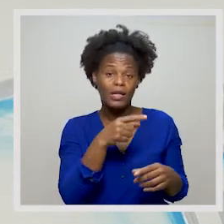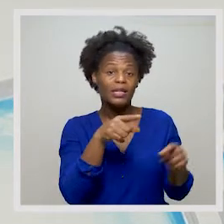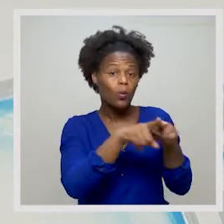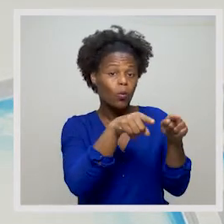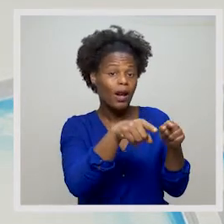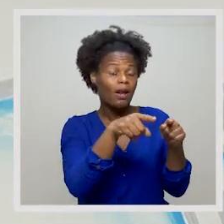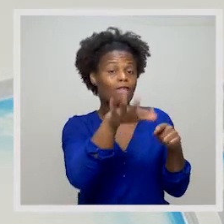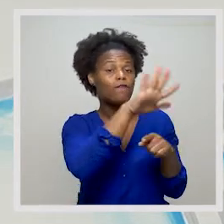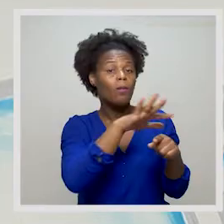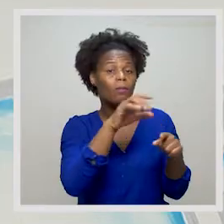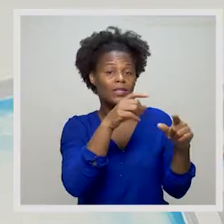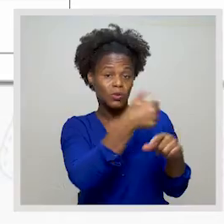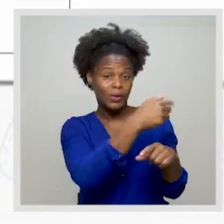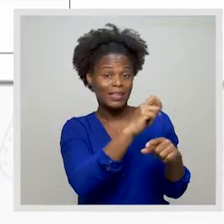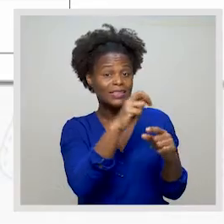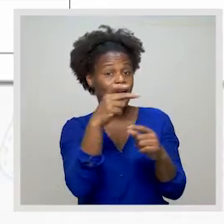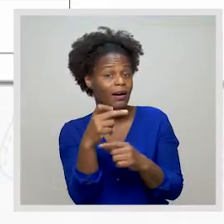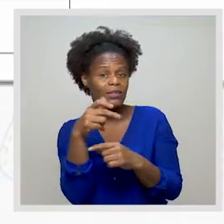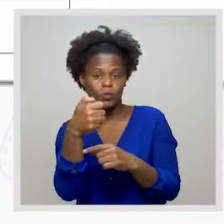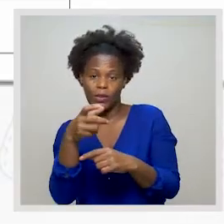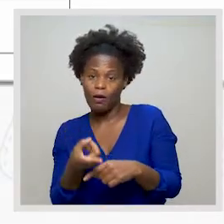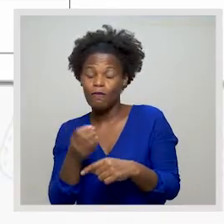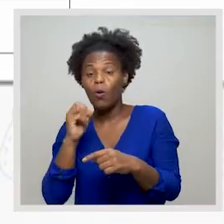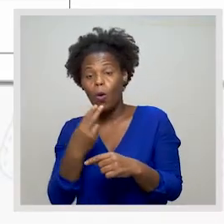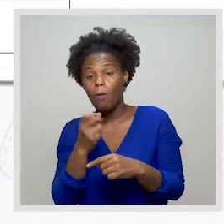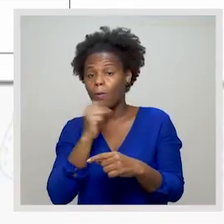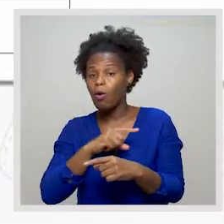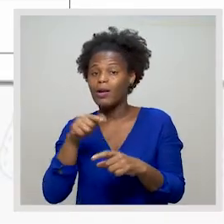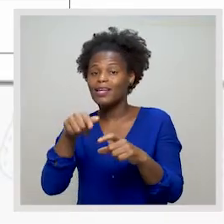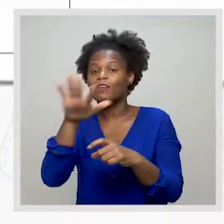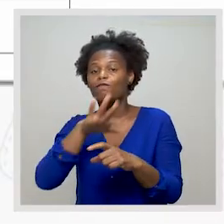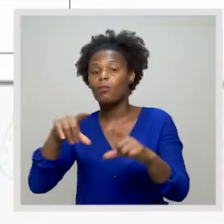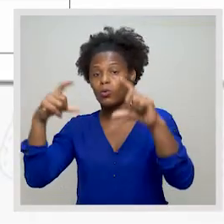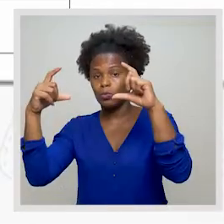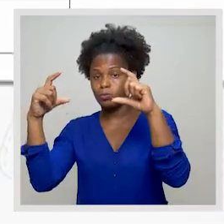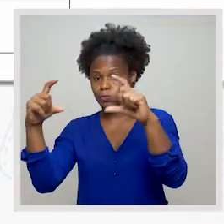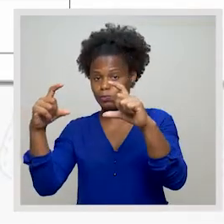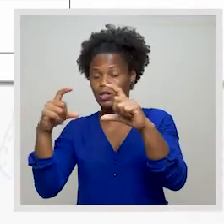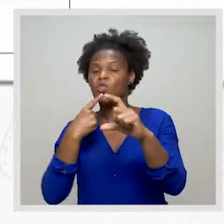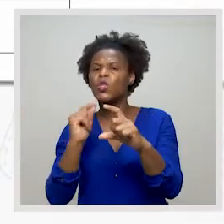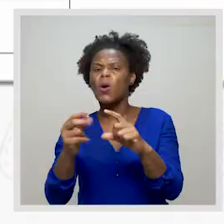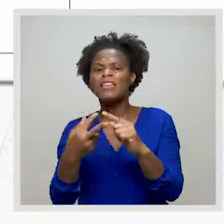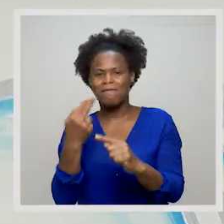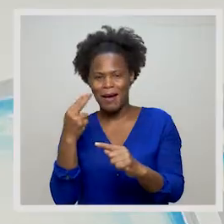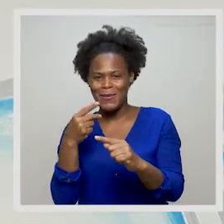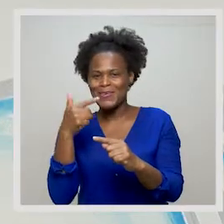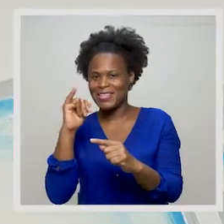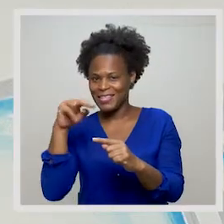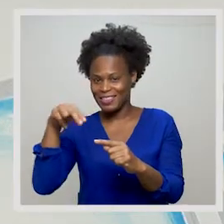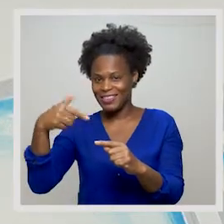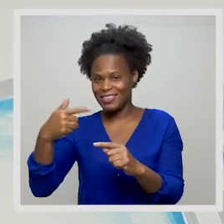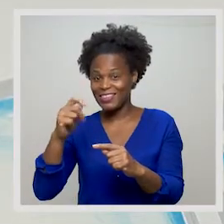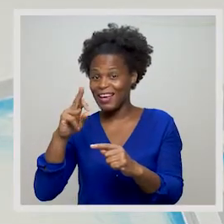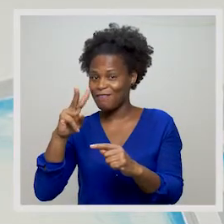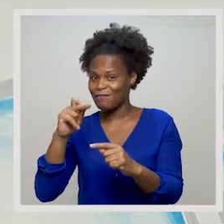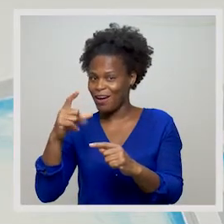podemos escrever desta forma, 53 a 59, ou podemos escrever desta forma, em forma de intervalo. Então,